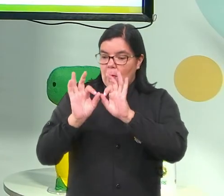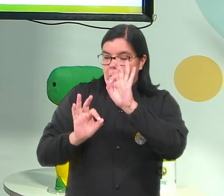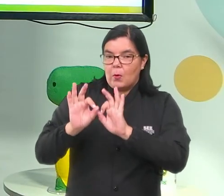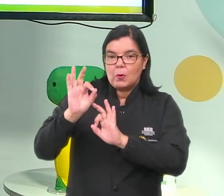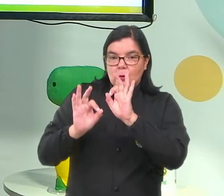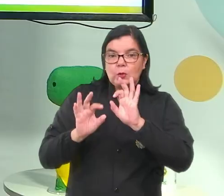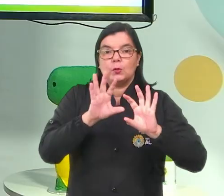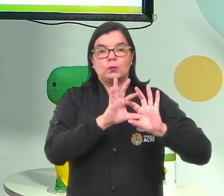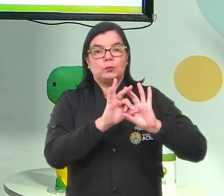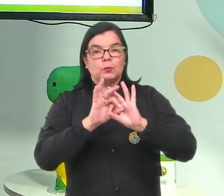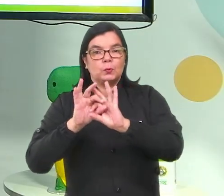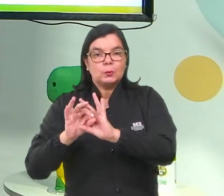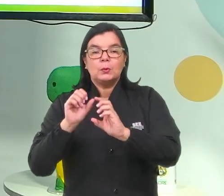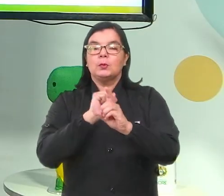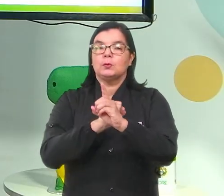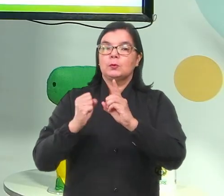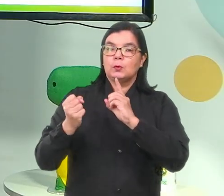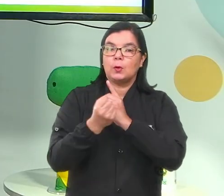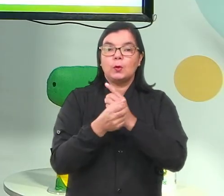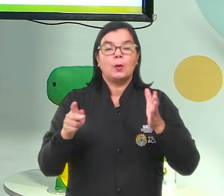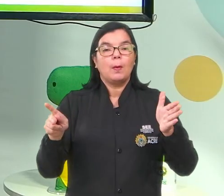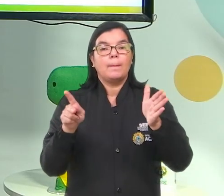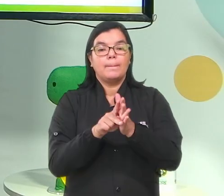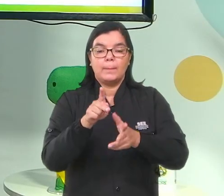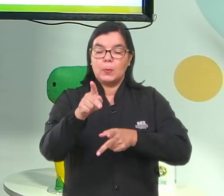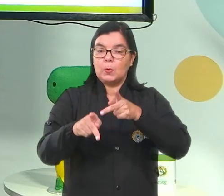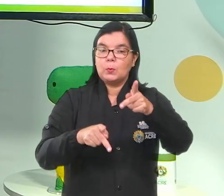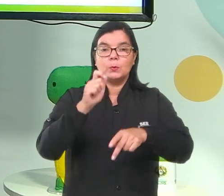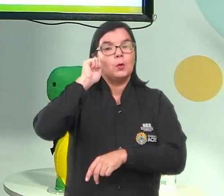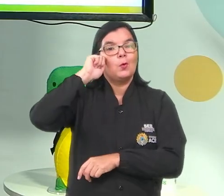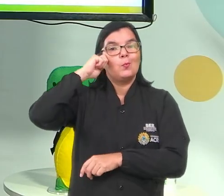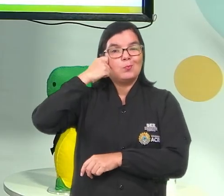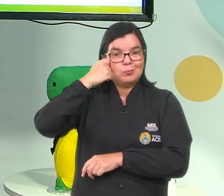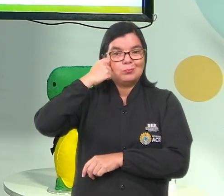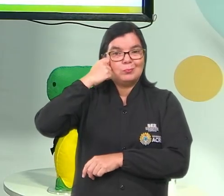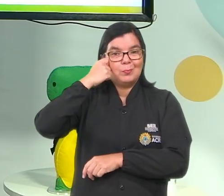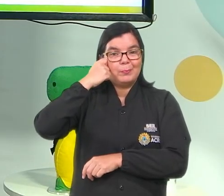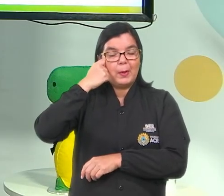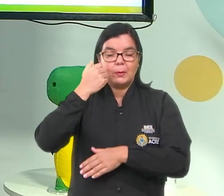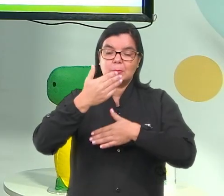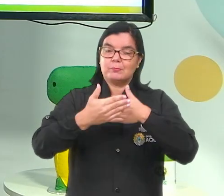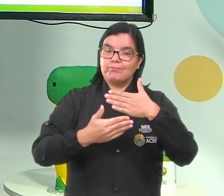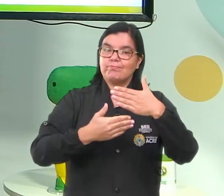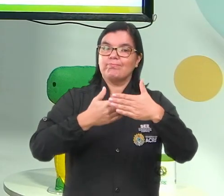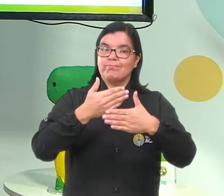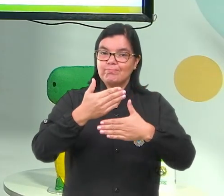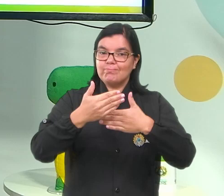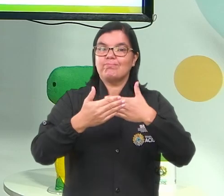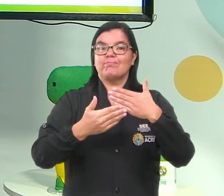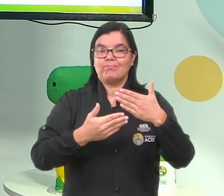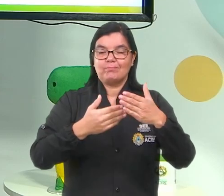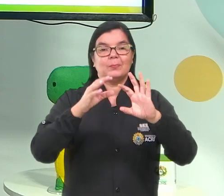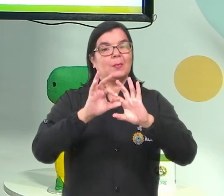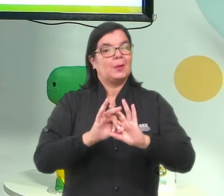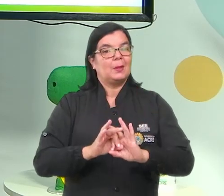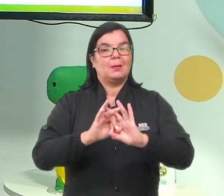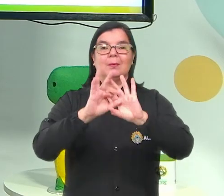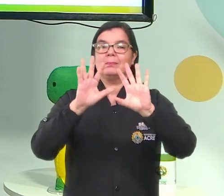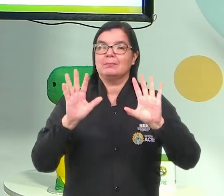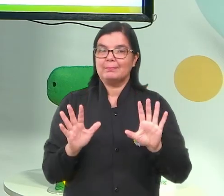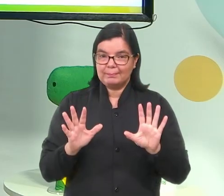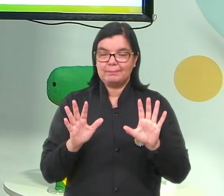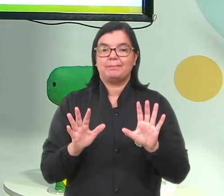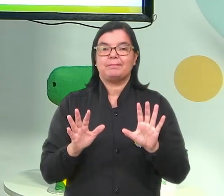o contexto social e a própria população negra para esse processo de